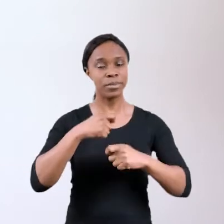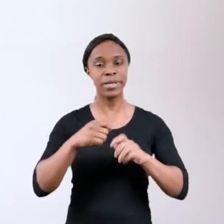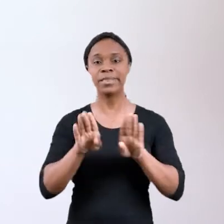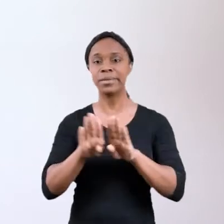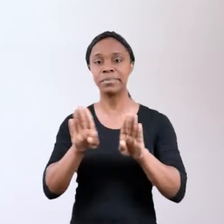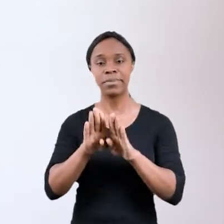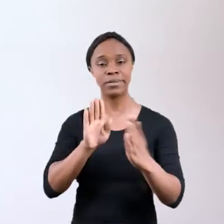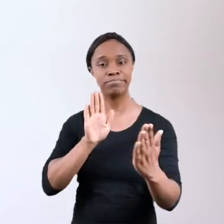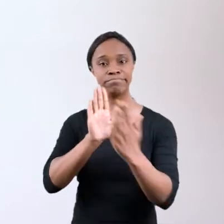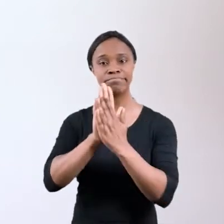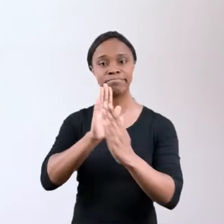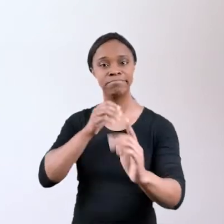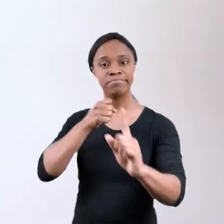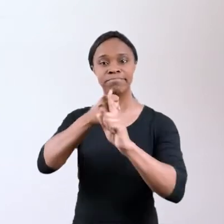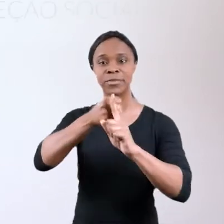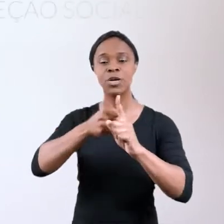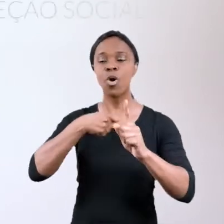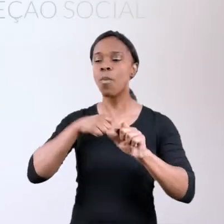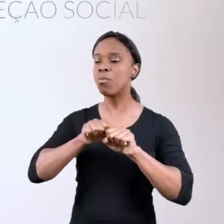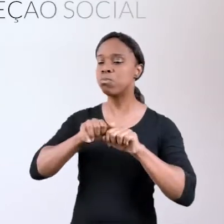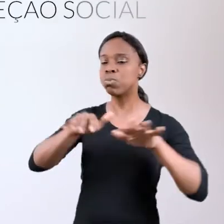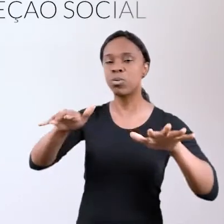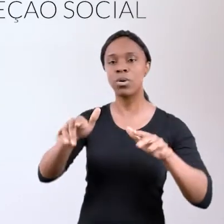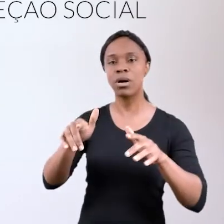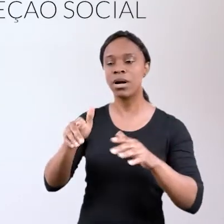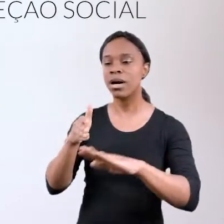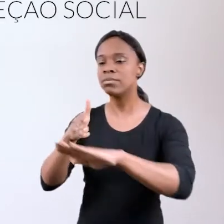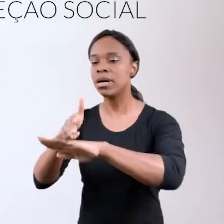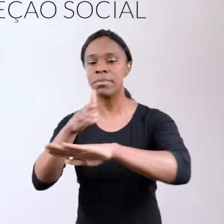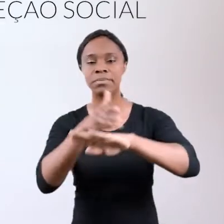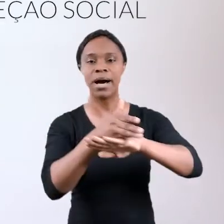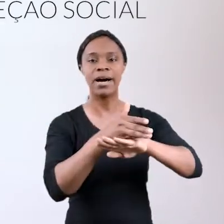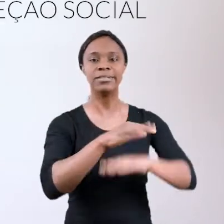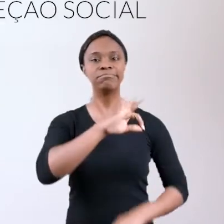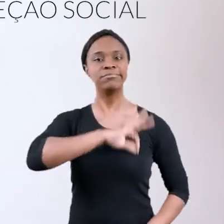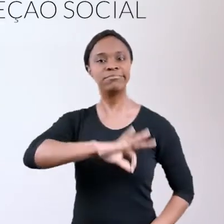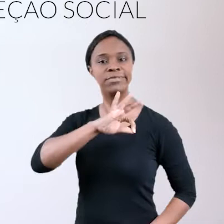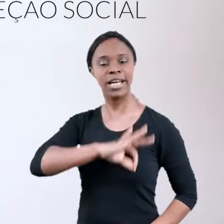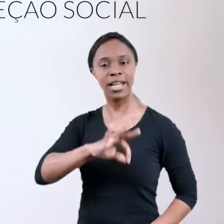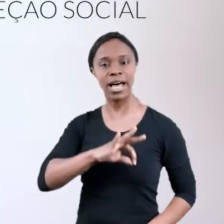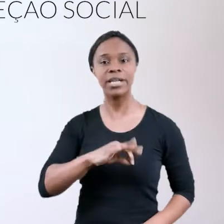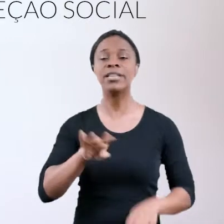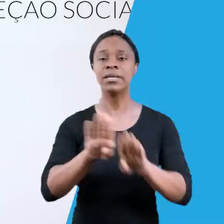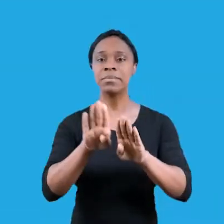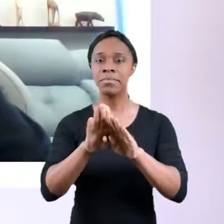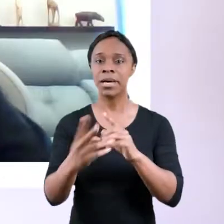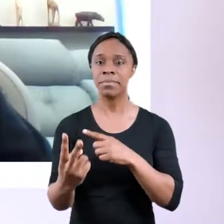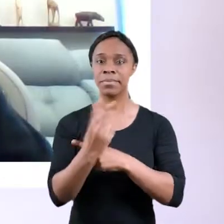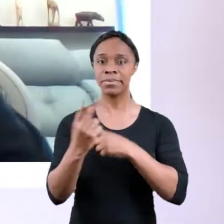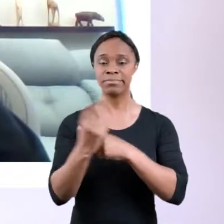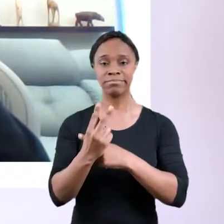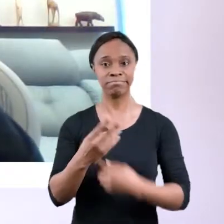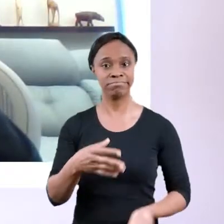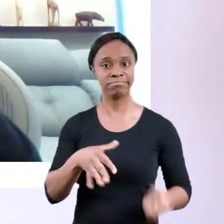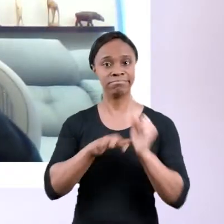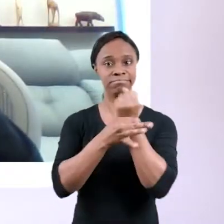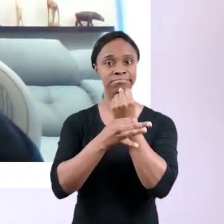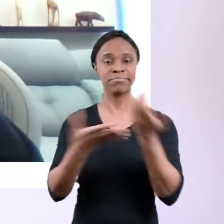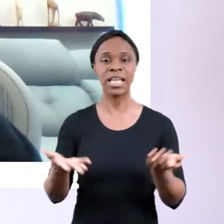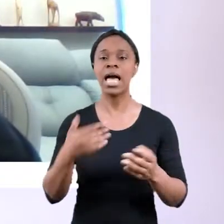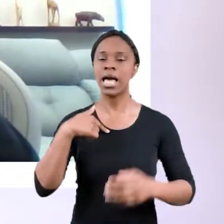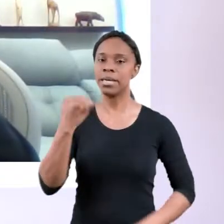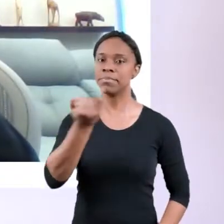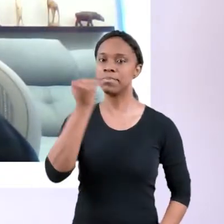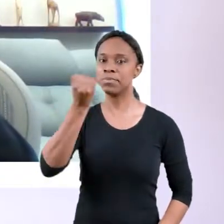os impactos dessa distribuição no acesso a uma melhor remuneração e à proteção social. É importante a gente